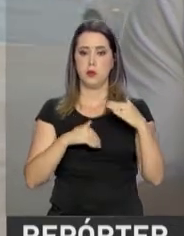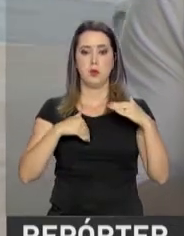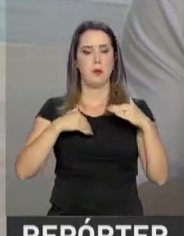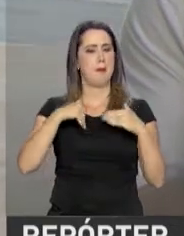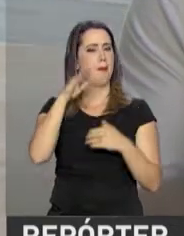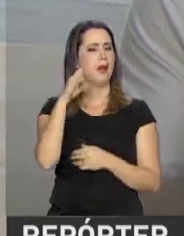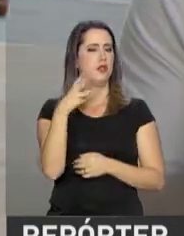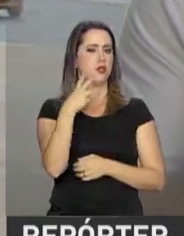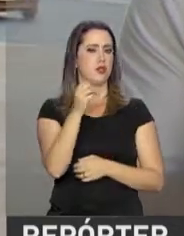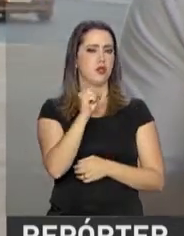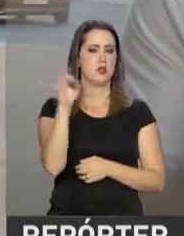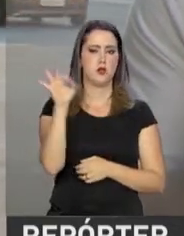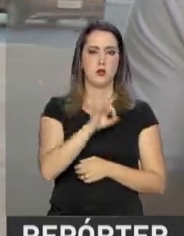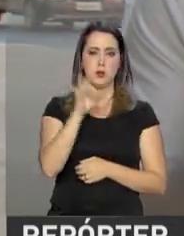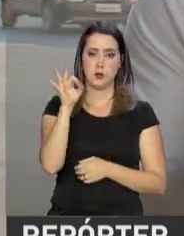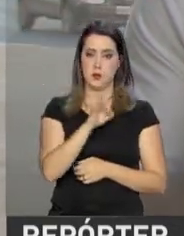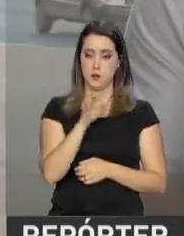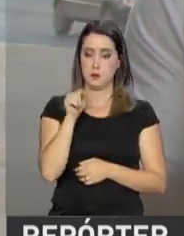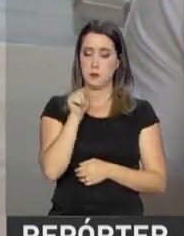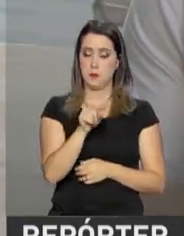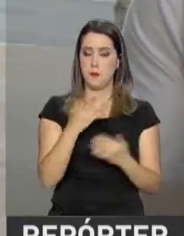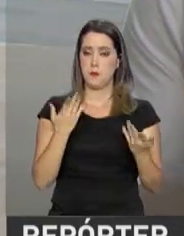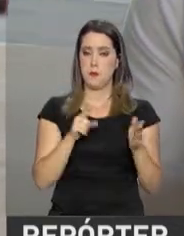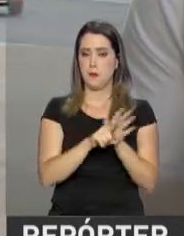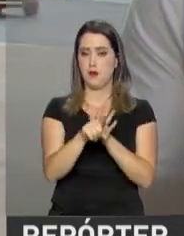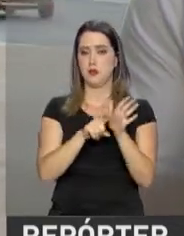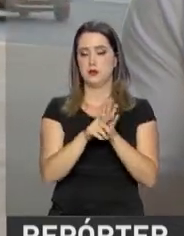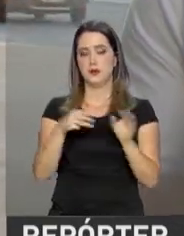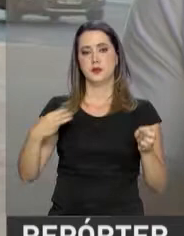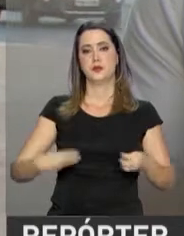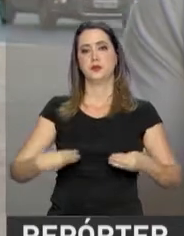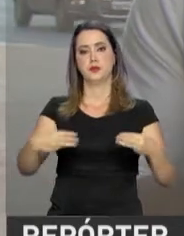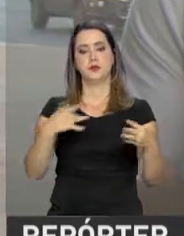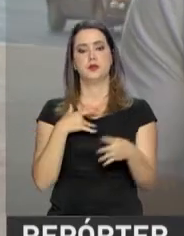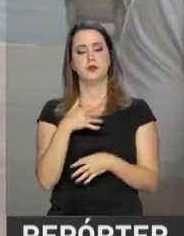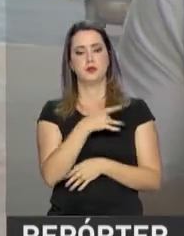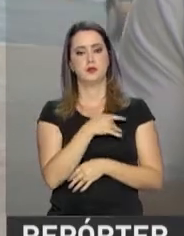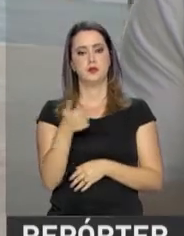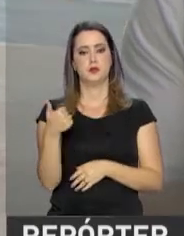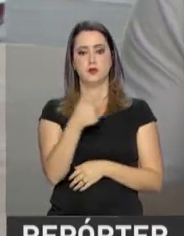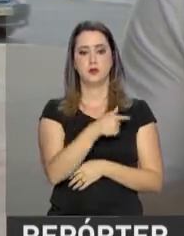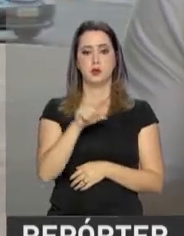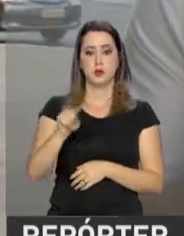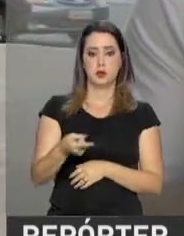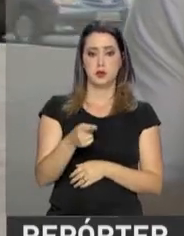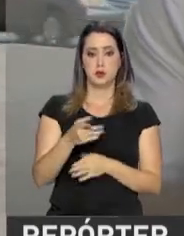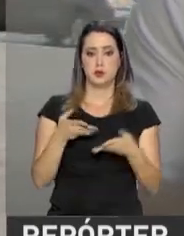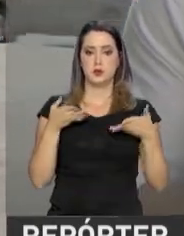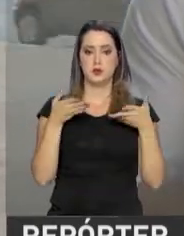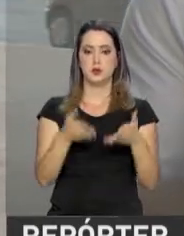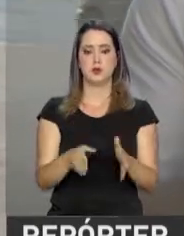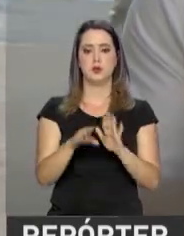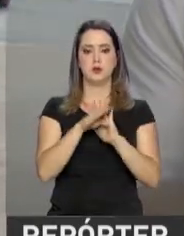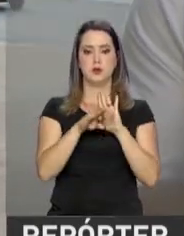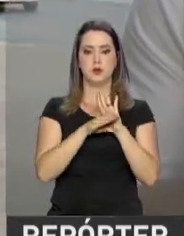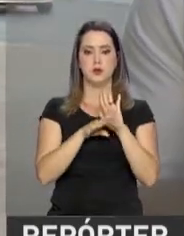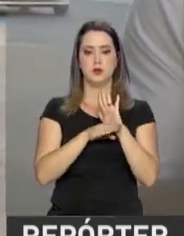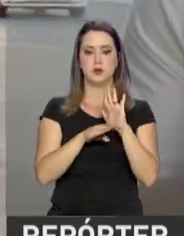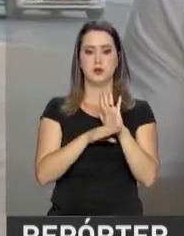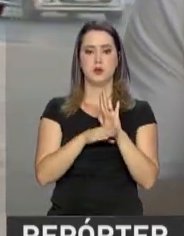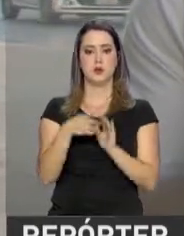38% segundo levantamento do ministério da saúde dos 17 mil médicos participantes do programa